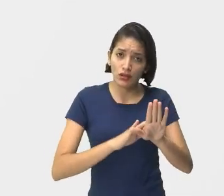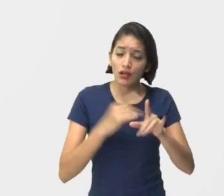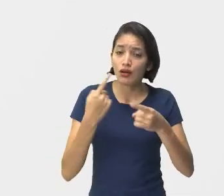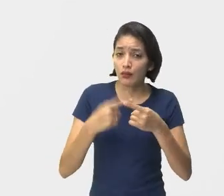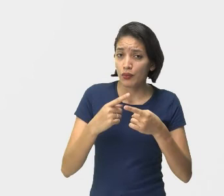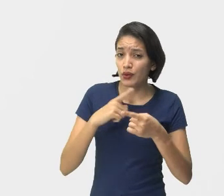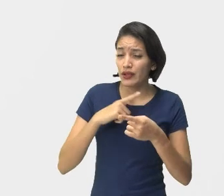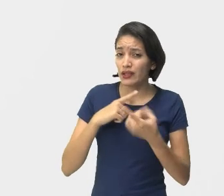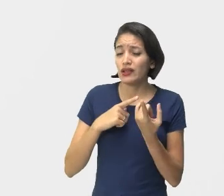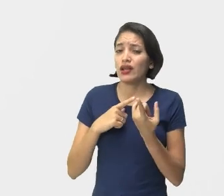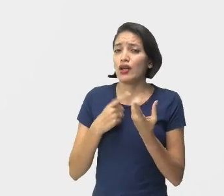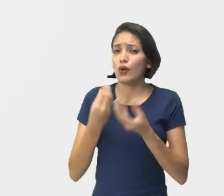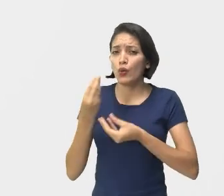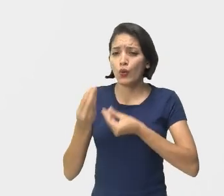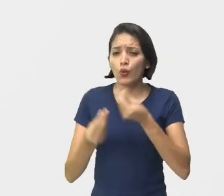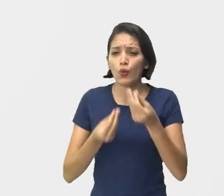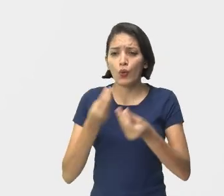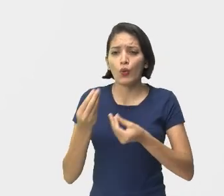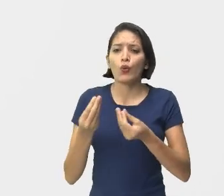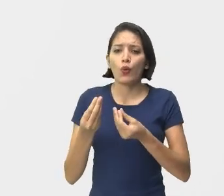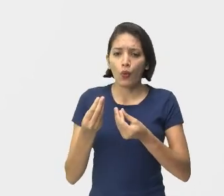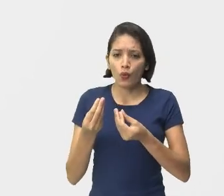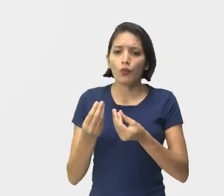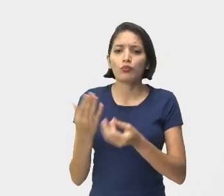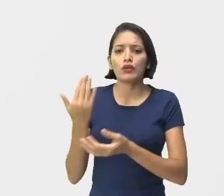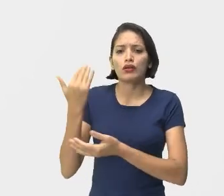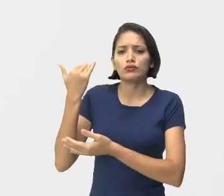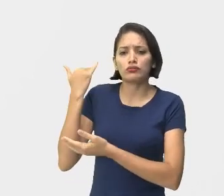que ele age por meio de convencimento,